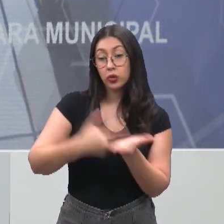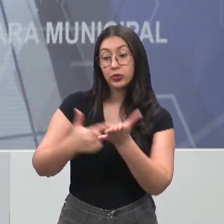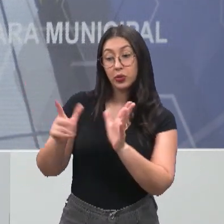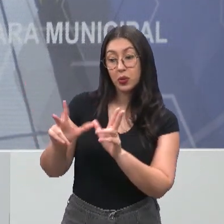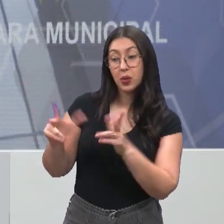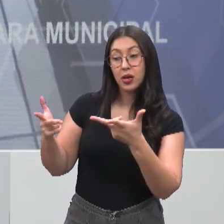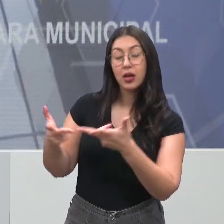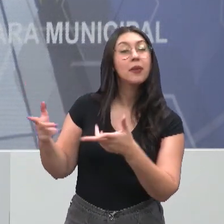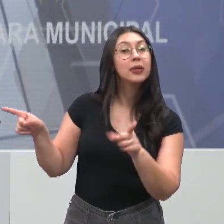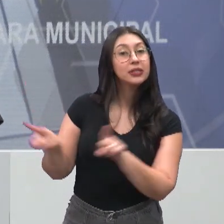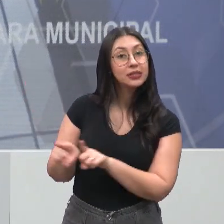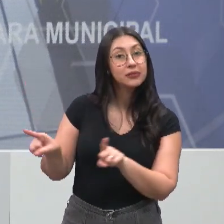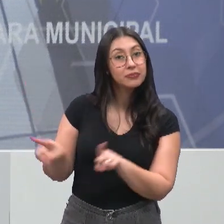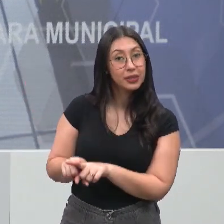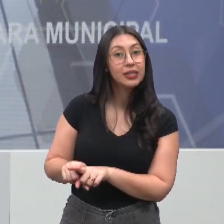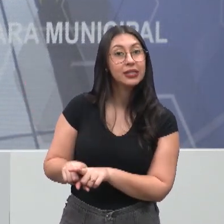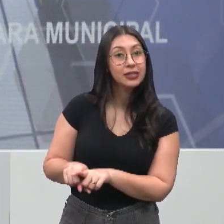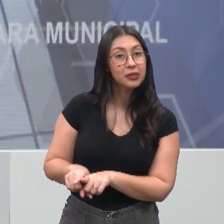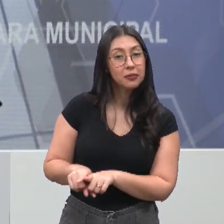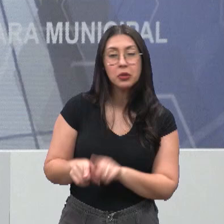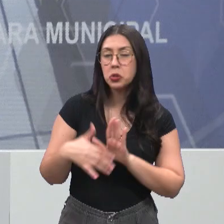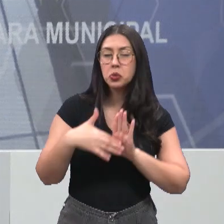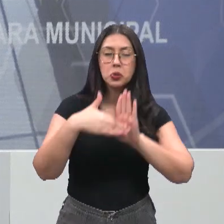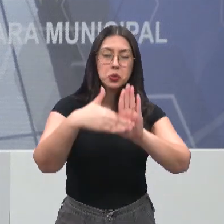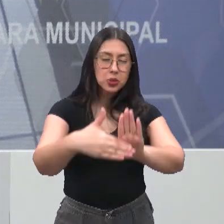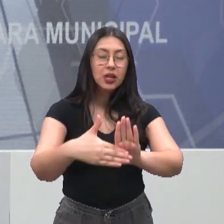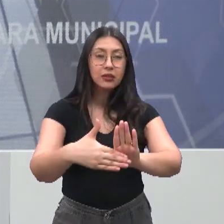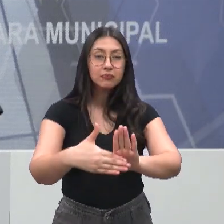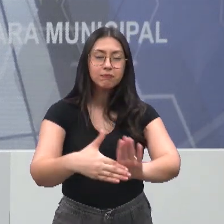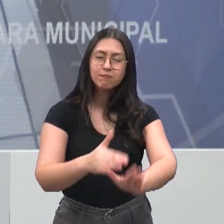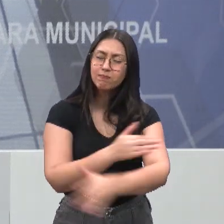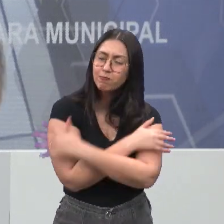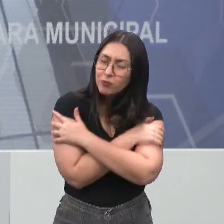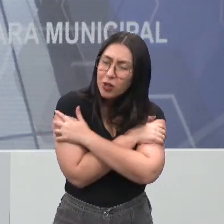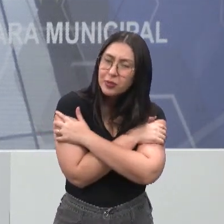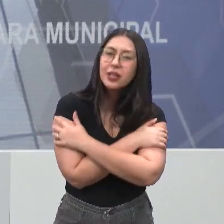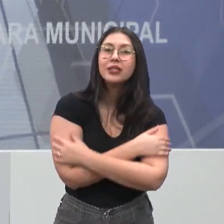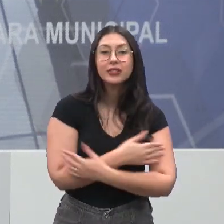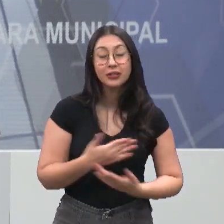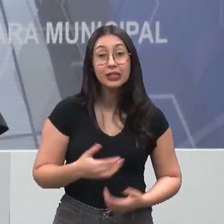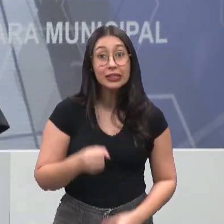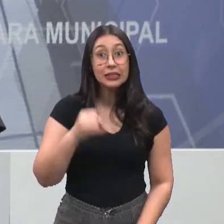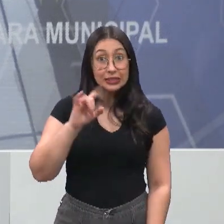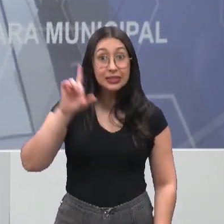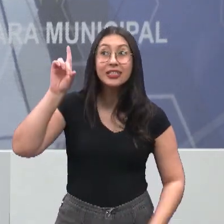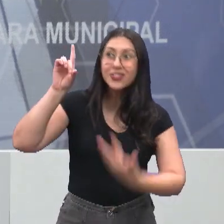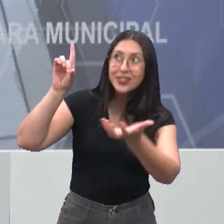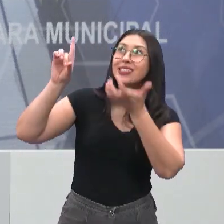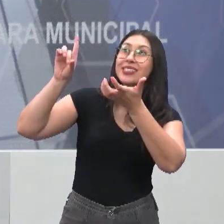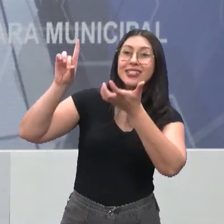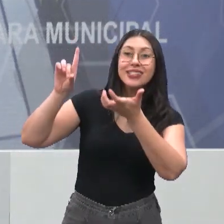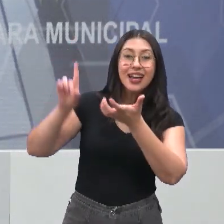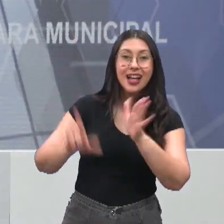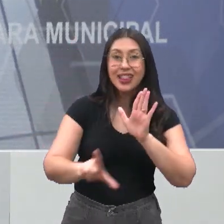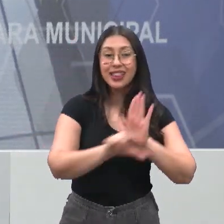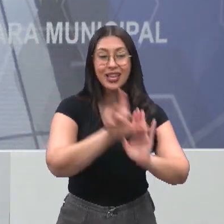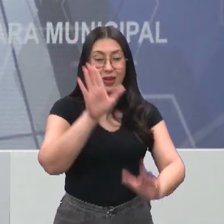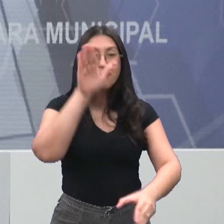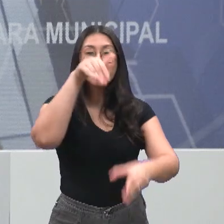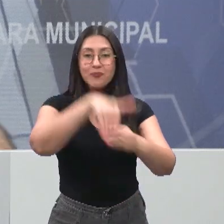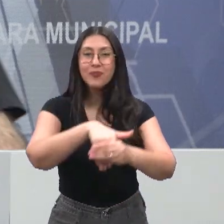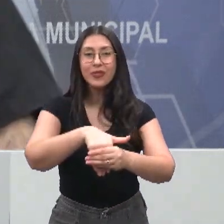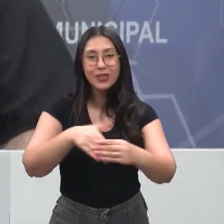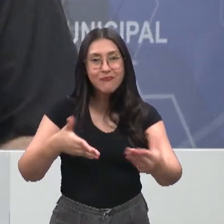estará à disposição de vocês, para o que precisar. Um grande abraço a todos, e se Deus quiser, a lei será aprovada por unanimidade. Um abraço, fique com